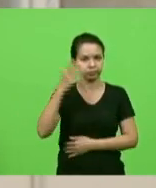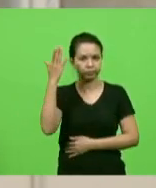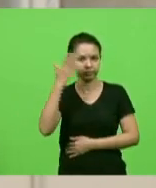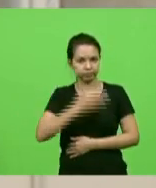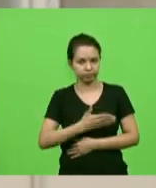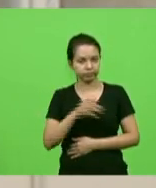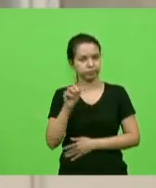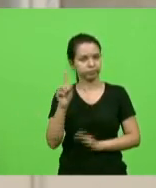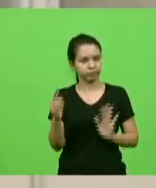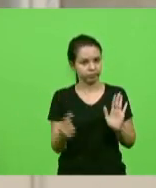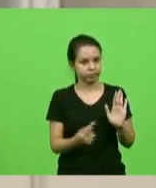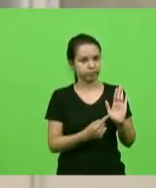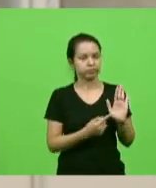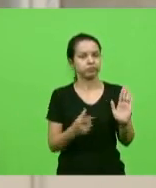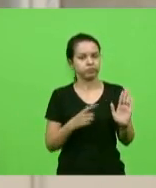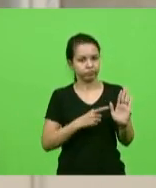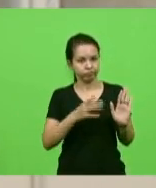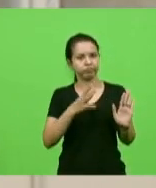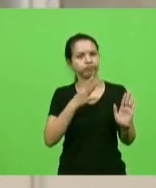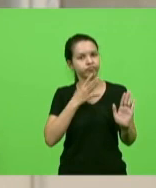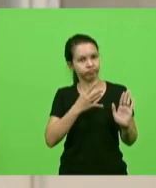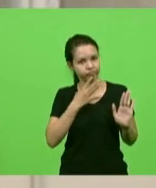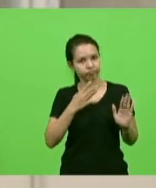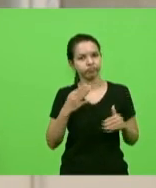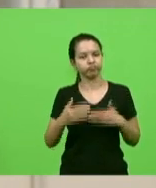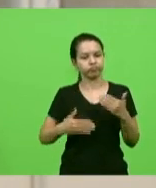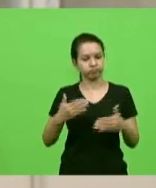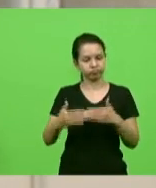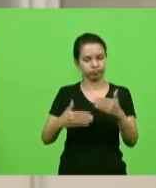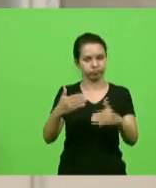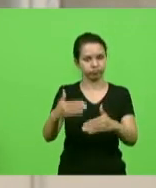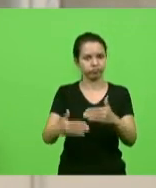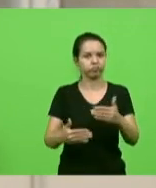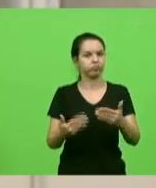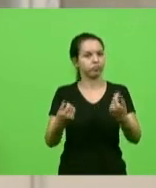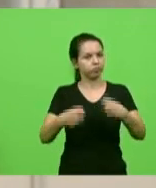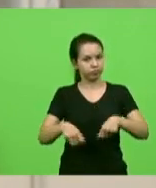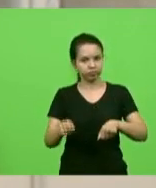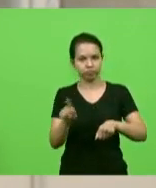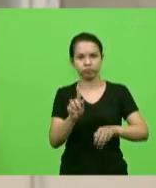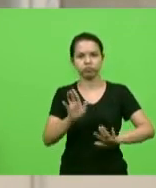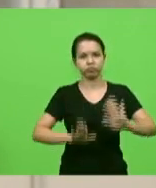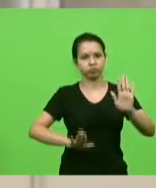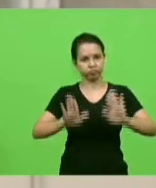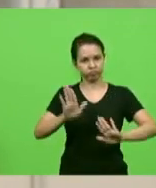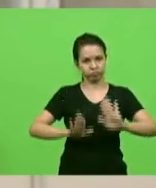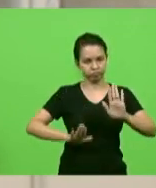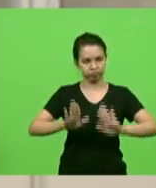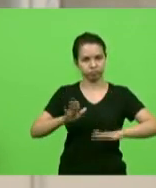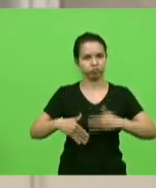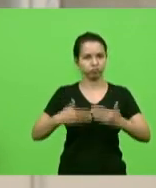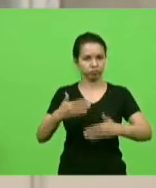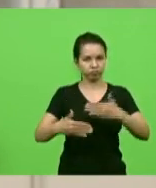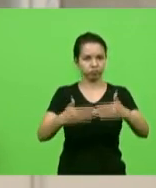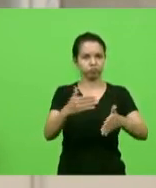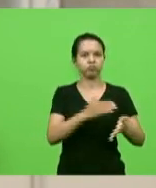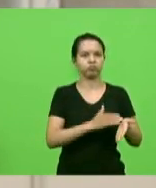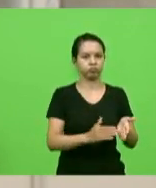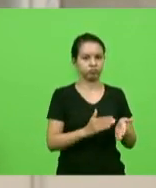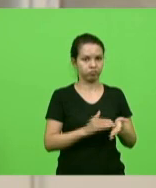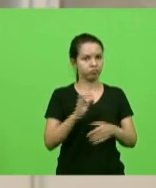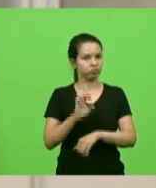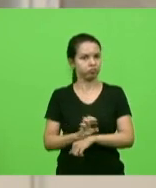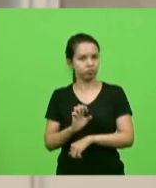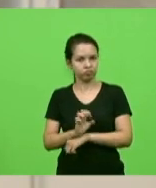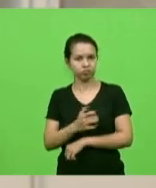de que o denunciado tinha conhecimento do procedimento de dispensa de licitação que estava sendo conduzido pela Secretaria